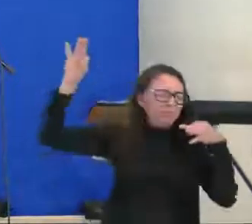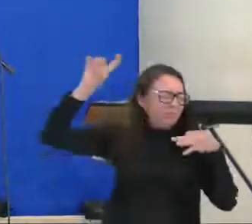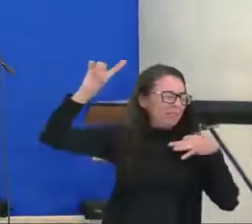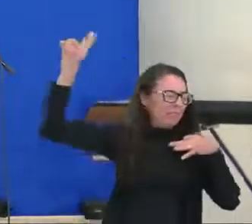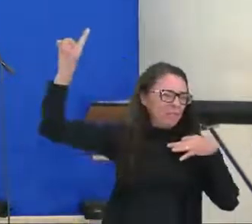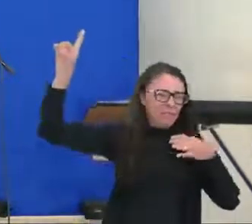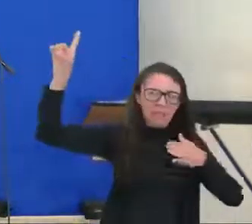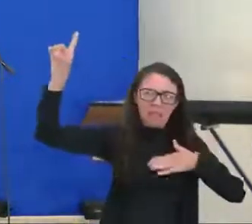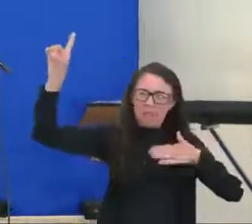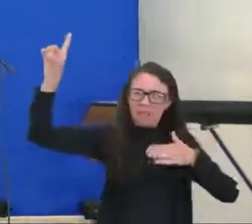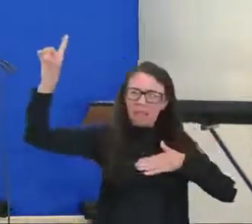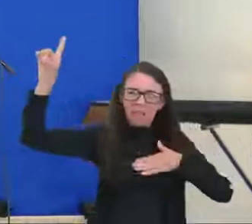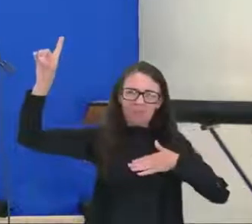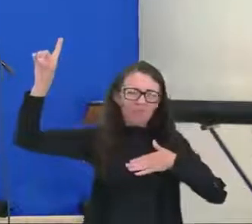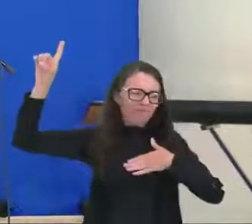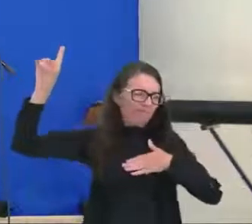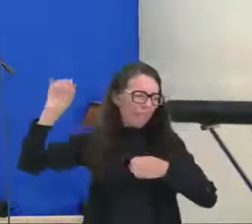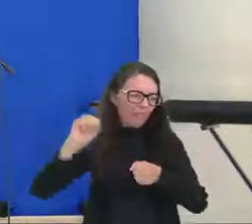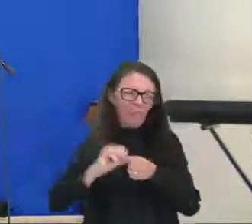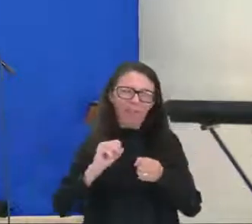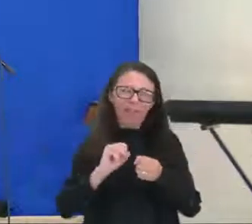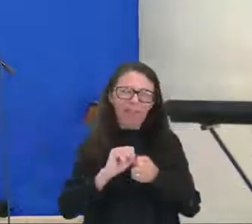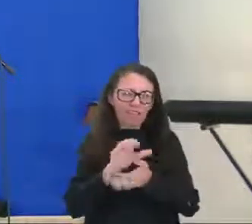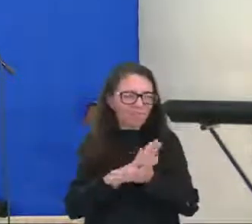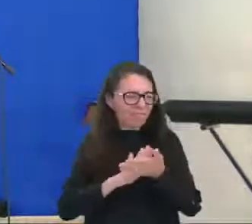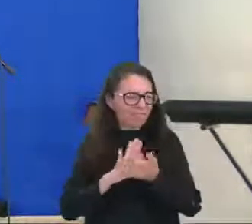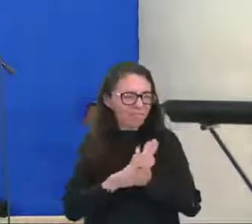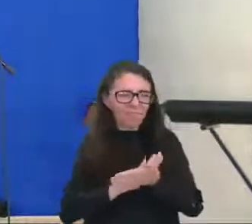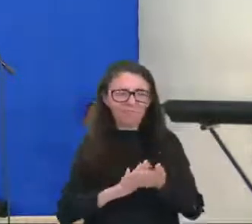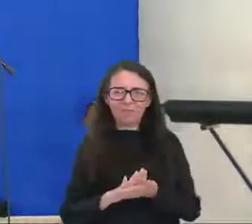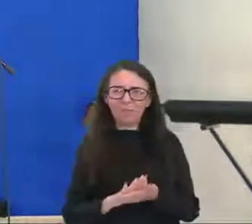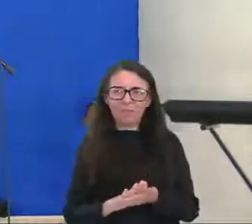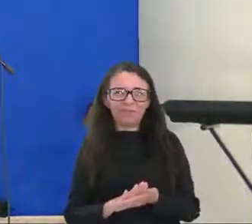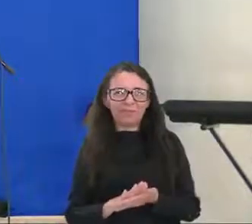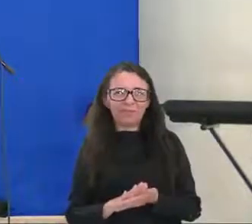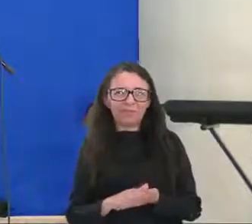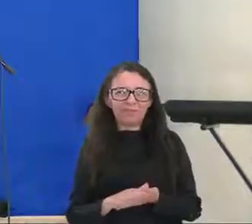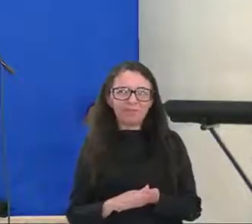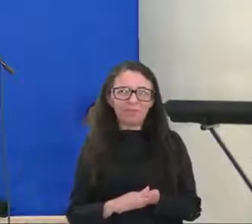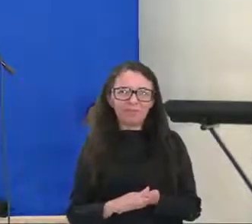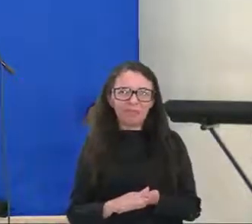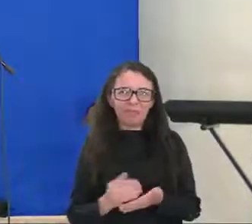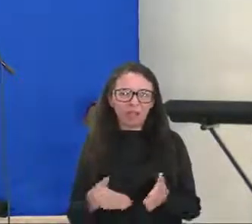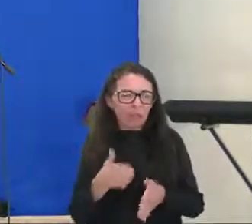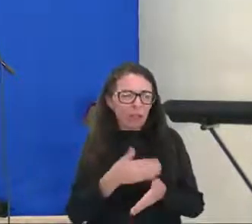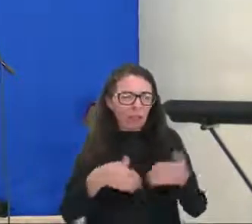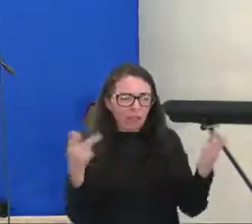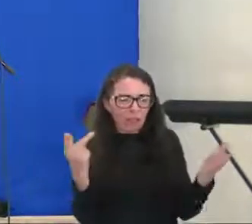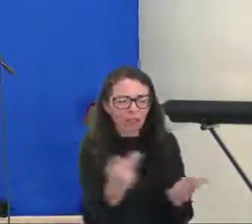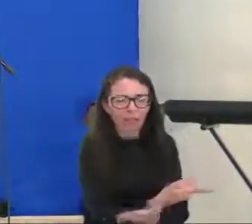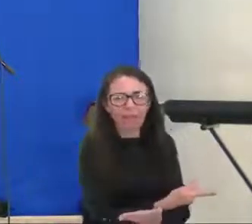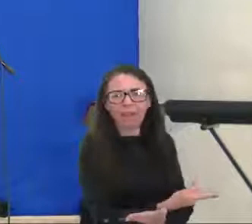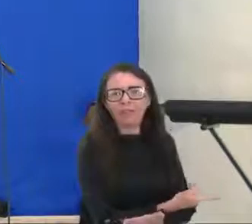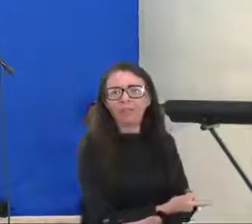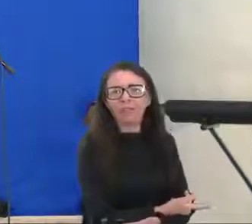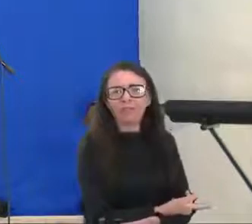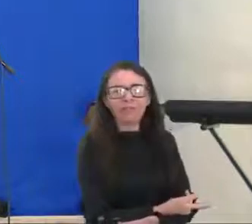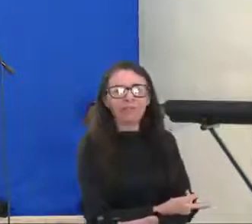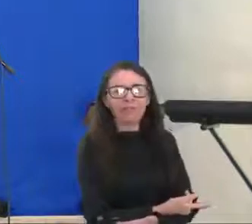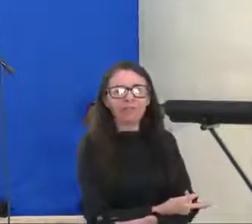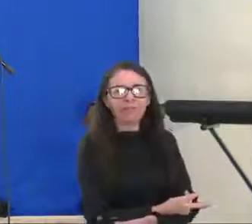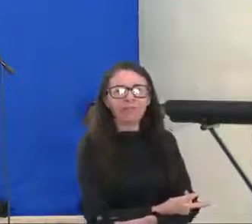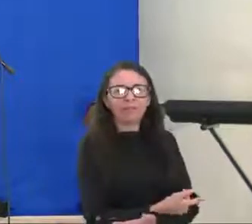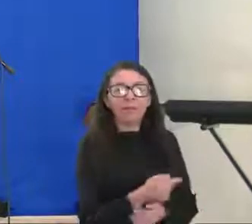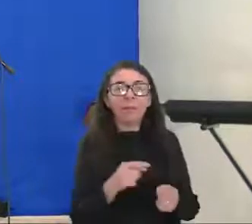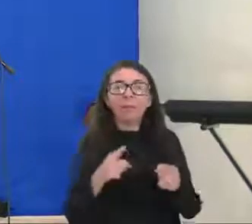aquele que está enxertado na videira poderá, que é ele. O jambuzeiro bravo. Nós éramos gentios,